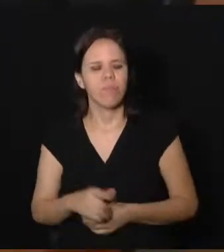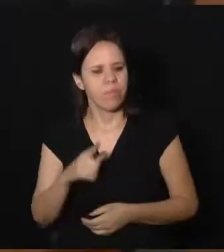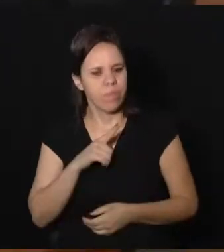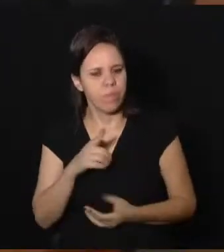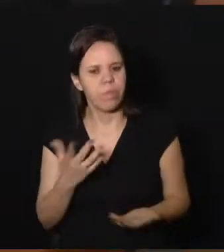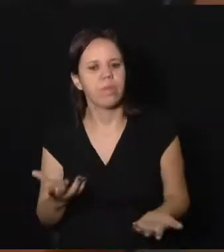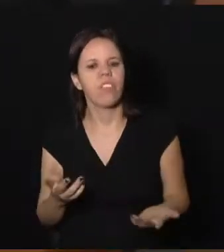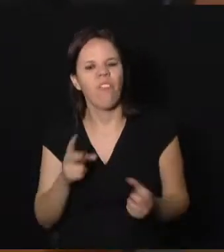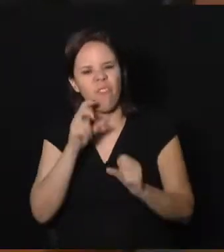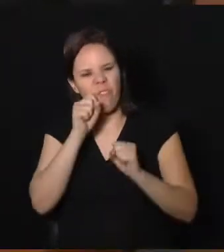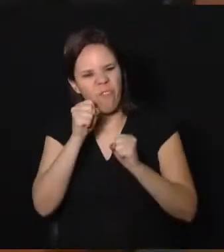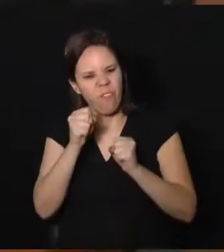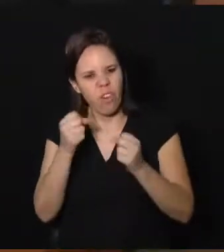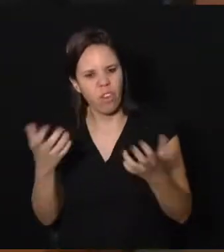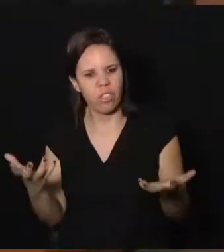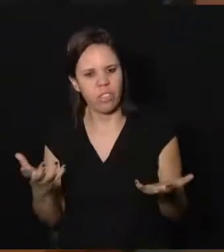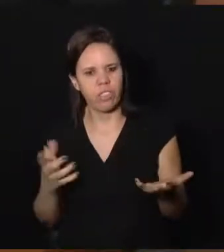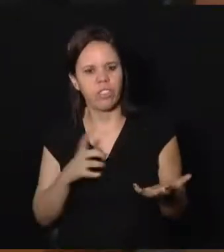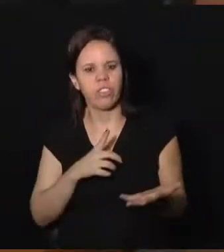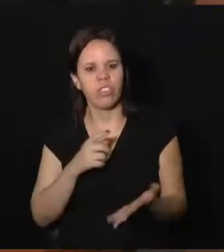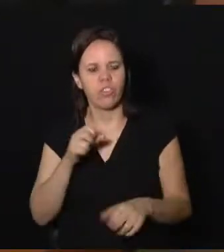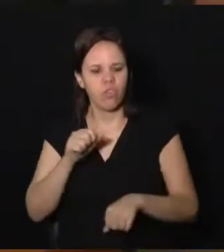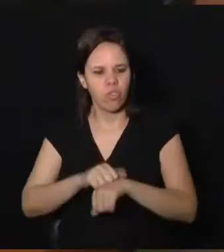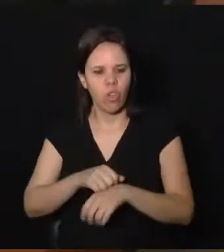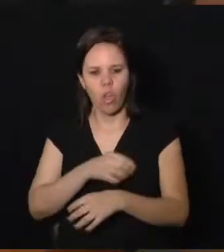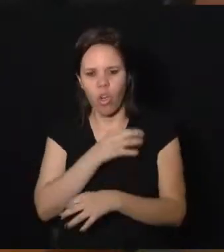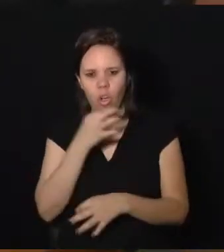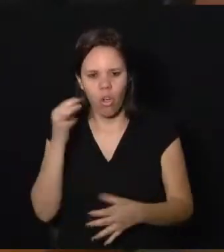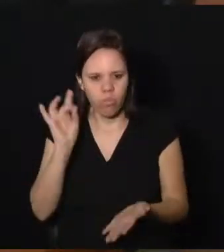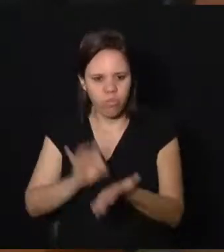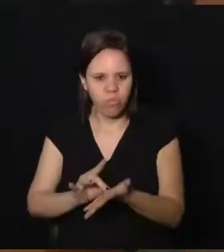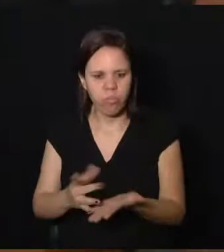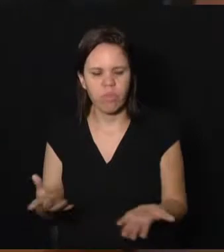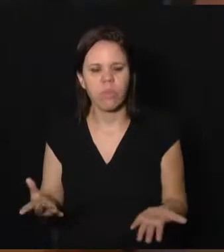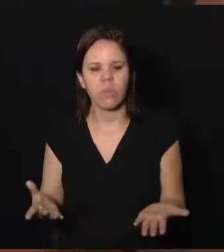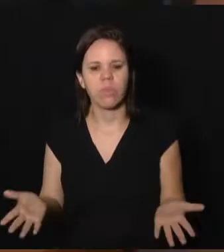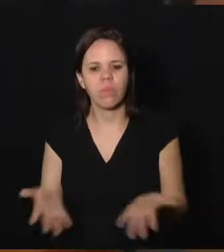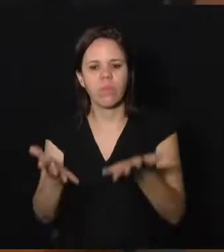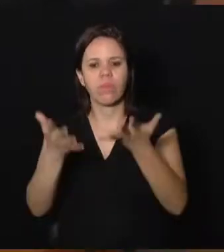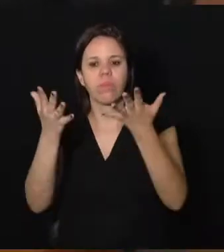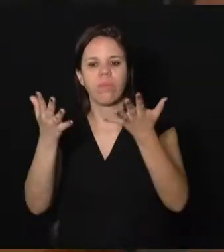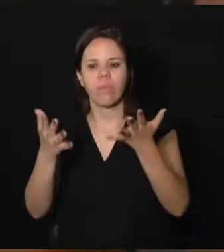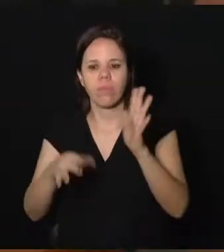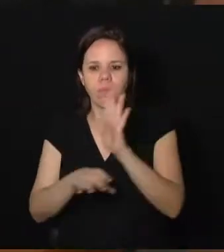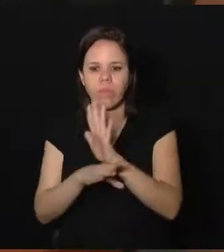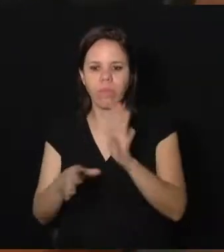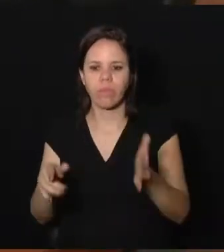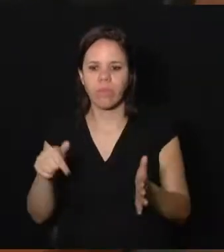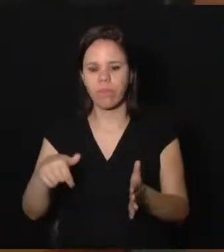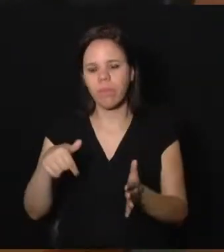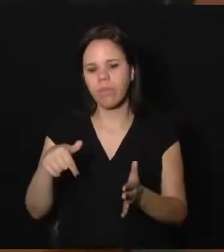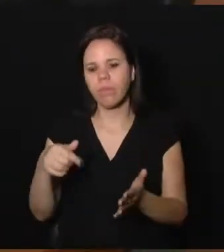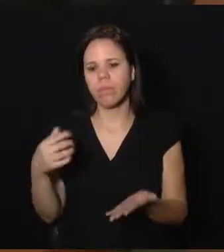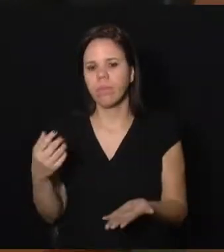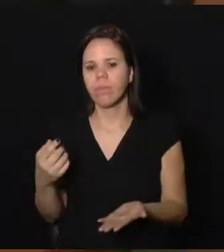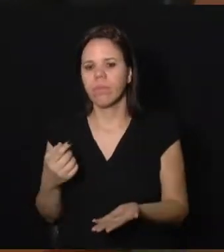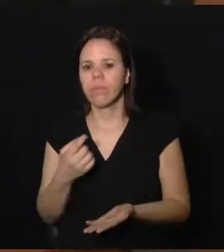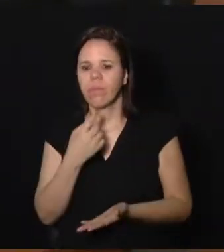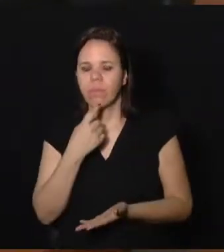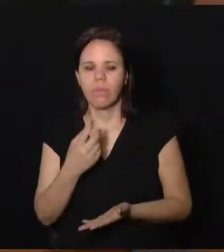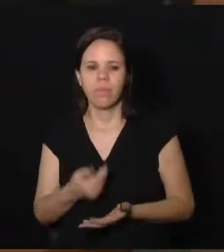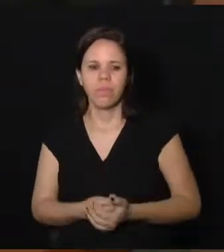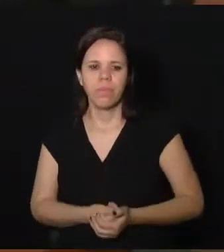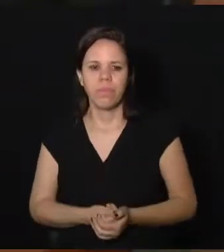economia forte e bem concretizada, e que de certa forma também vai trazer alguns reflexos positivos. E